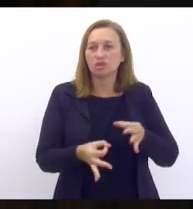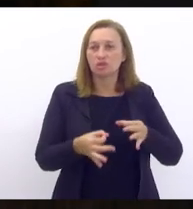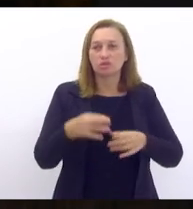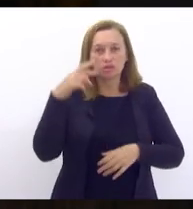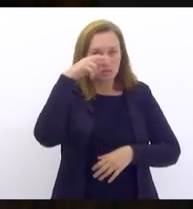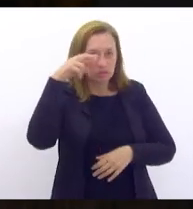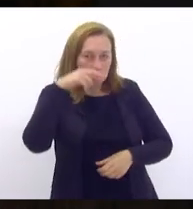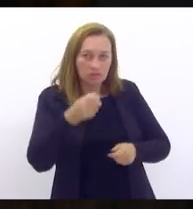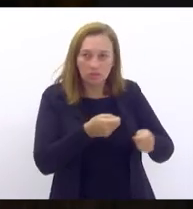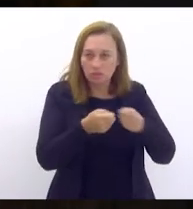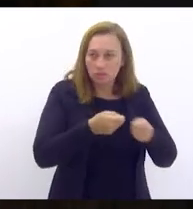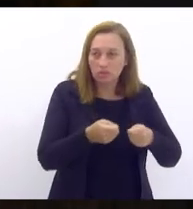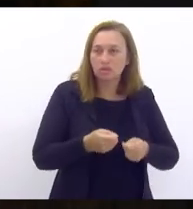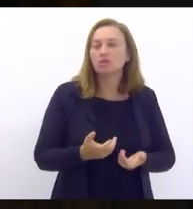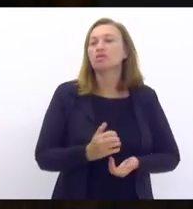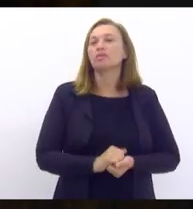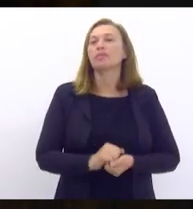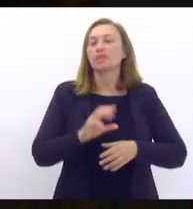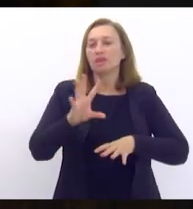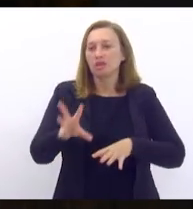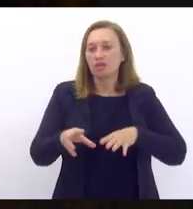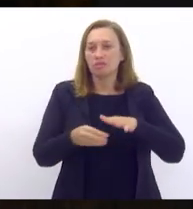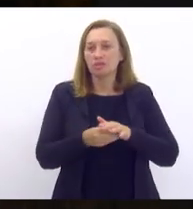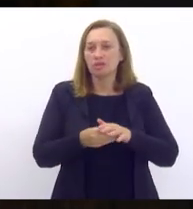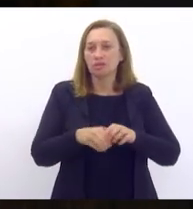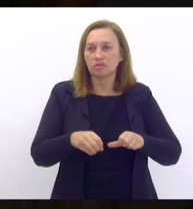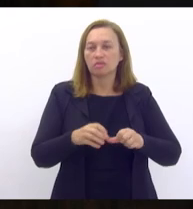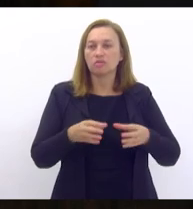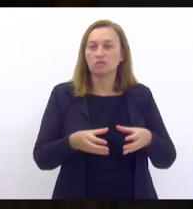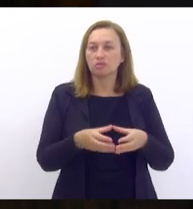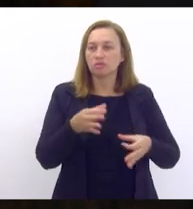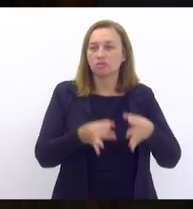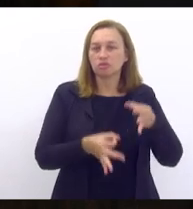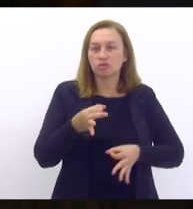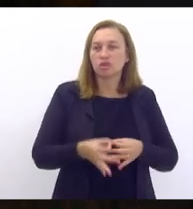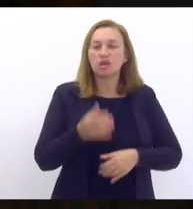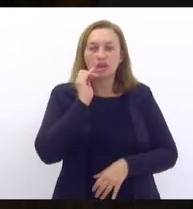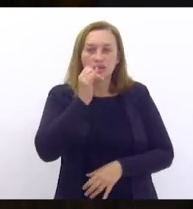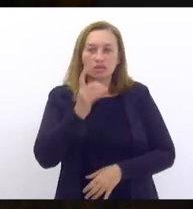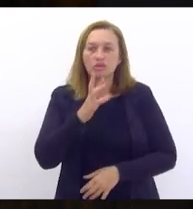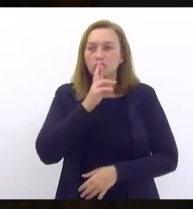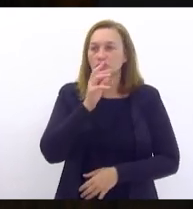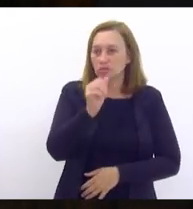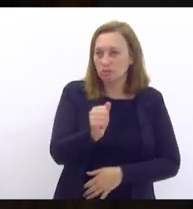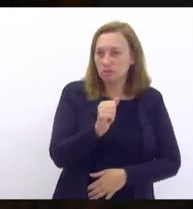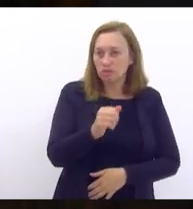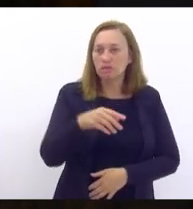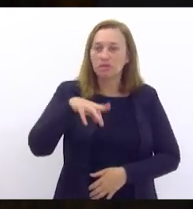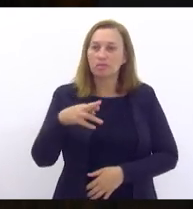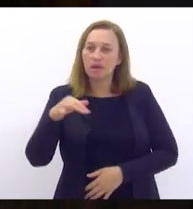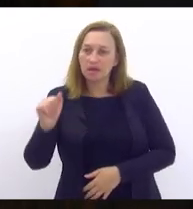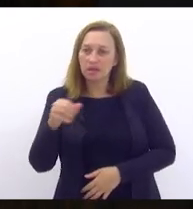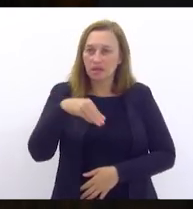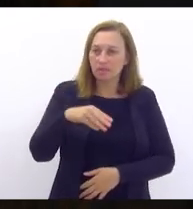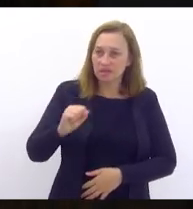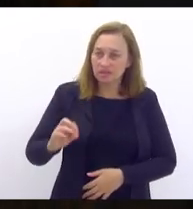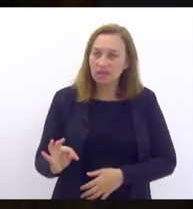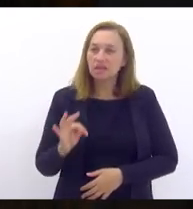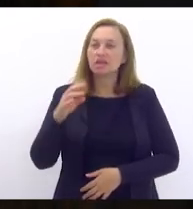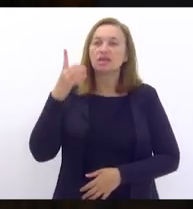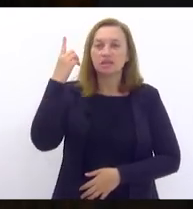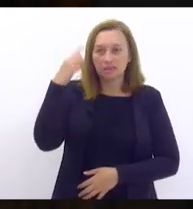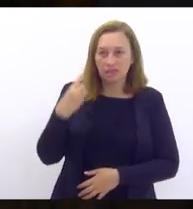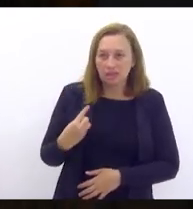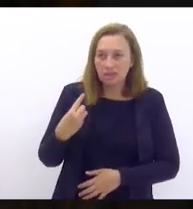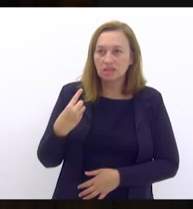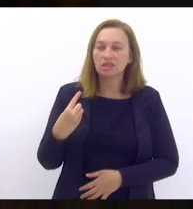Financeira e Controle, favorável, com a emenda da Comissão de Constituição e Justiça. Relatores, deputado Rodrigo Amorim, Marina do MST, Dani Monteiro,